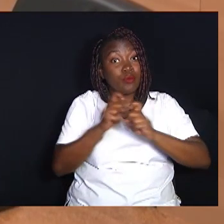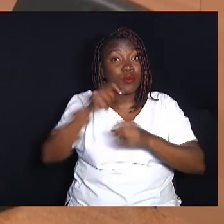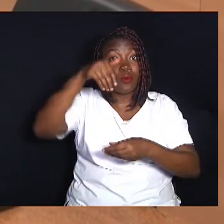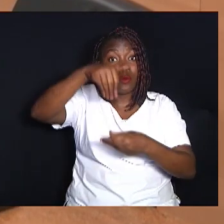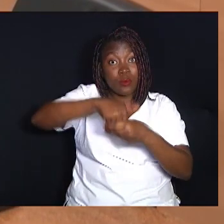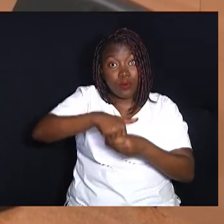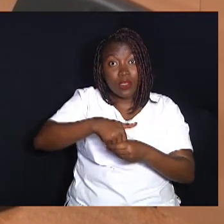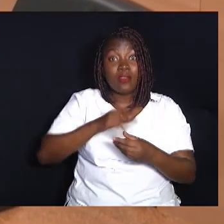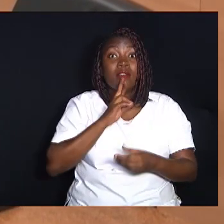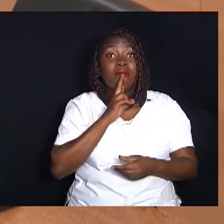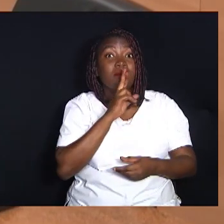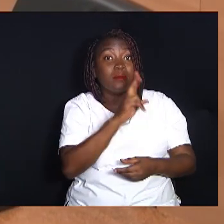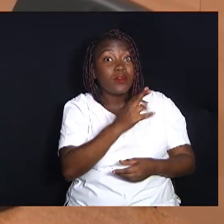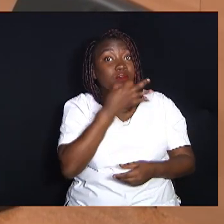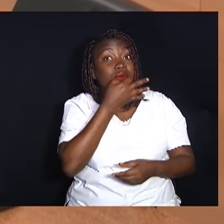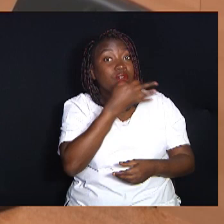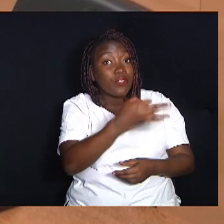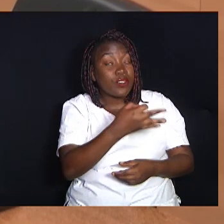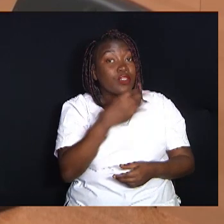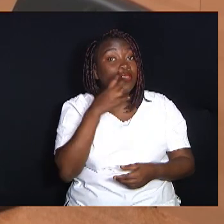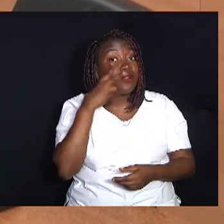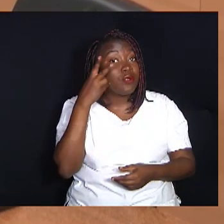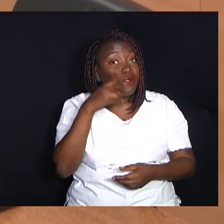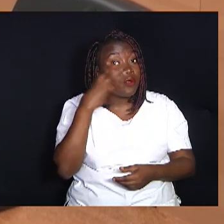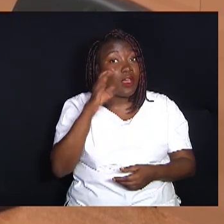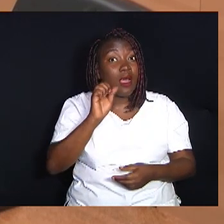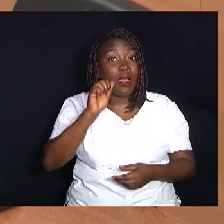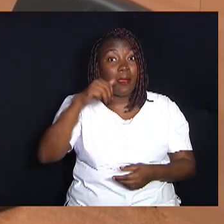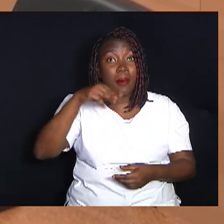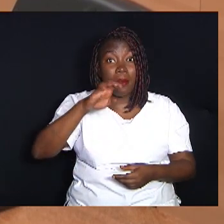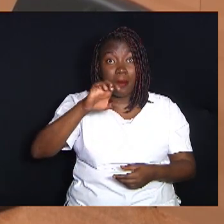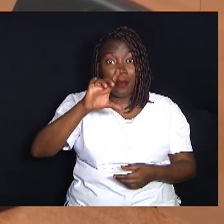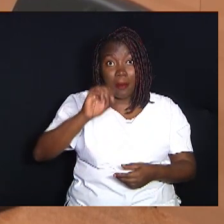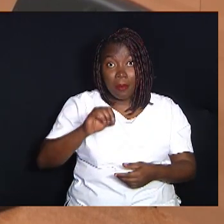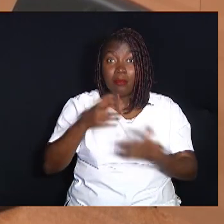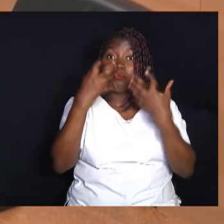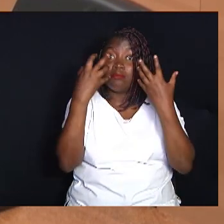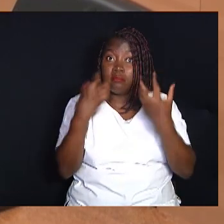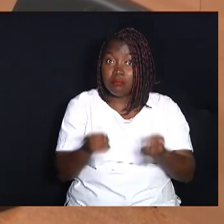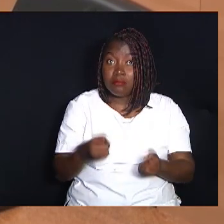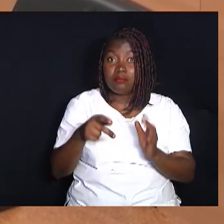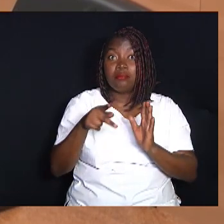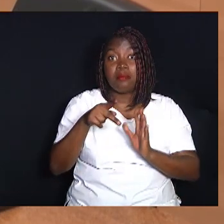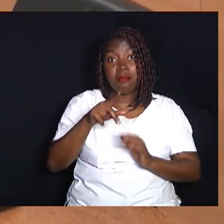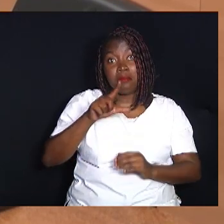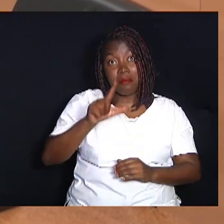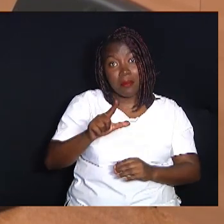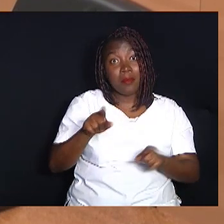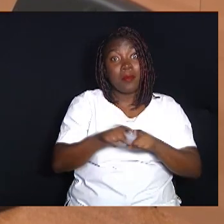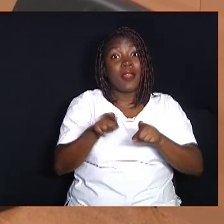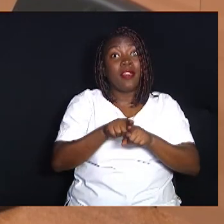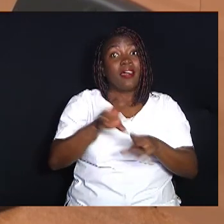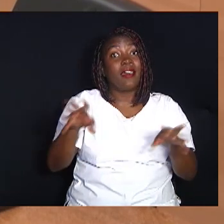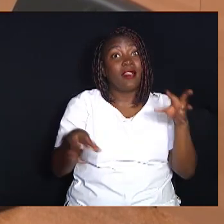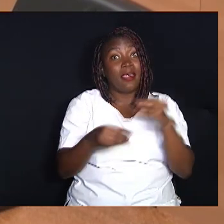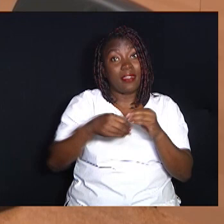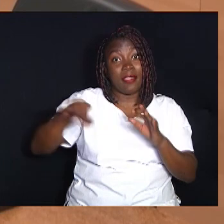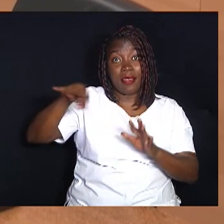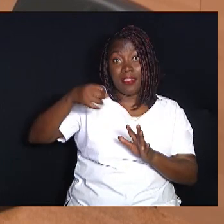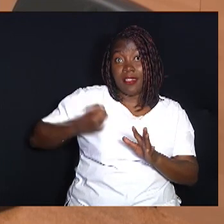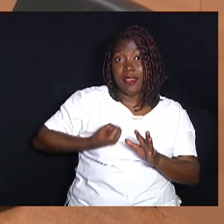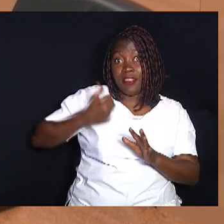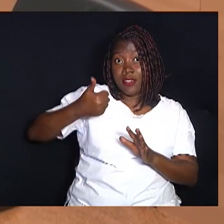pelo senhor Carlinhos Camelô, favorável ao PL 144/2023 e à emenda de folha 18,